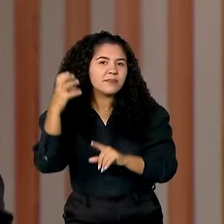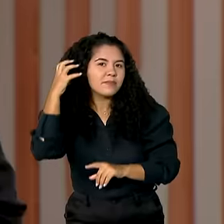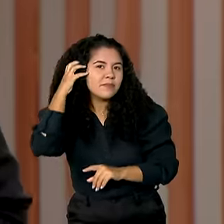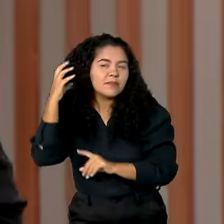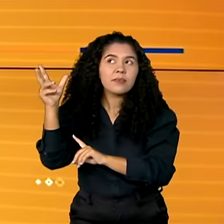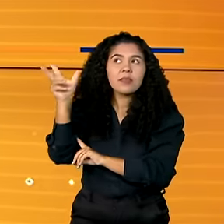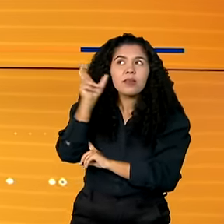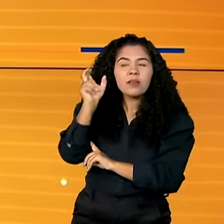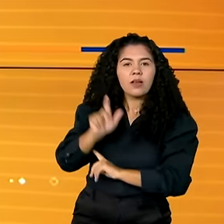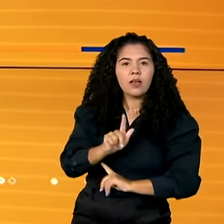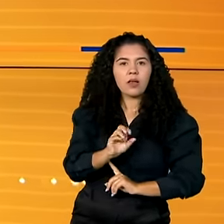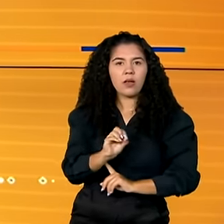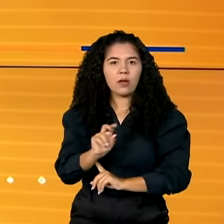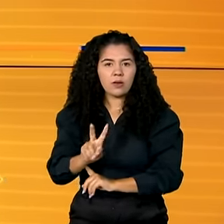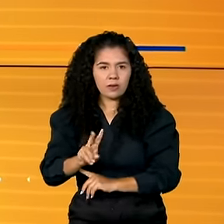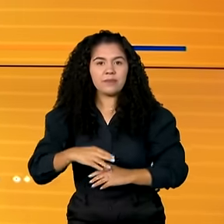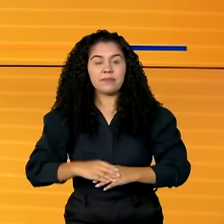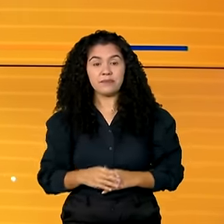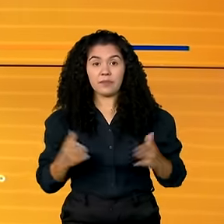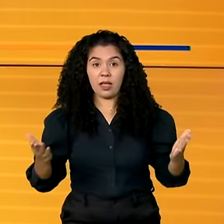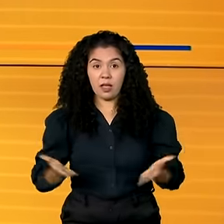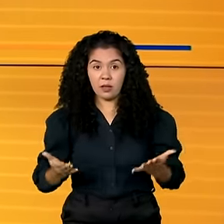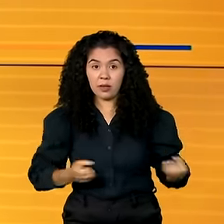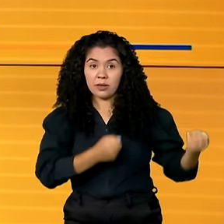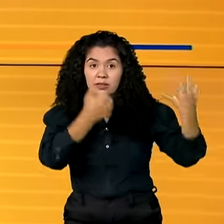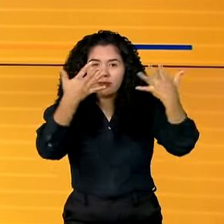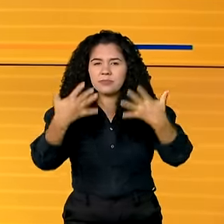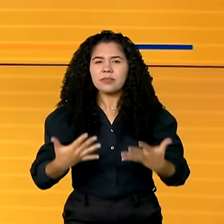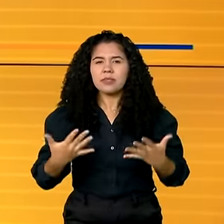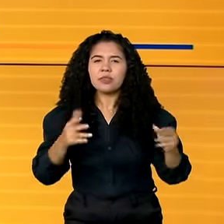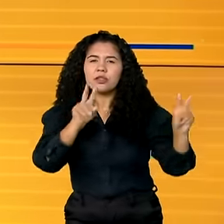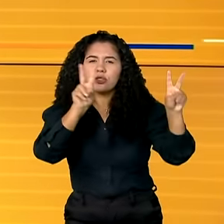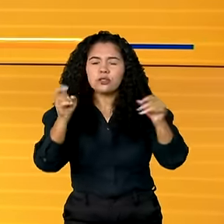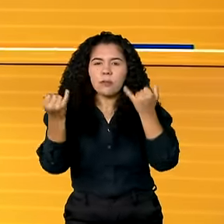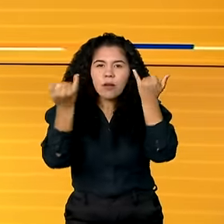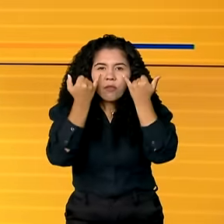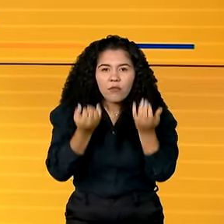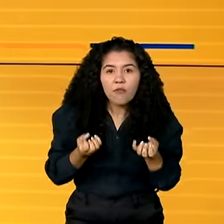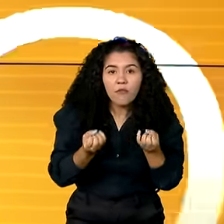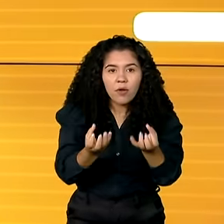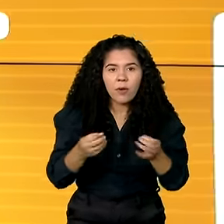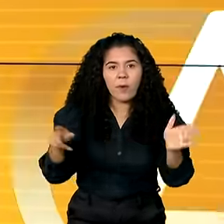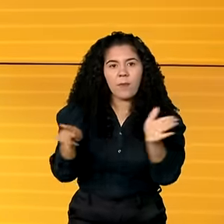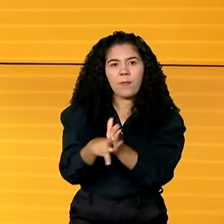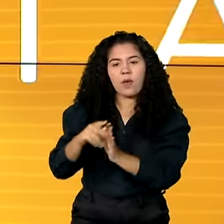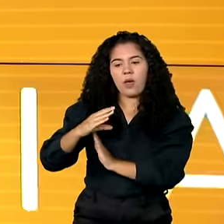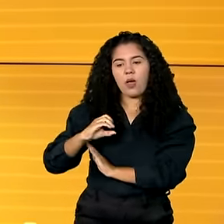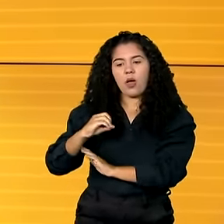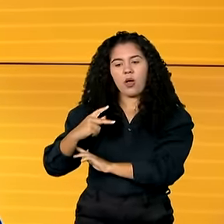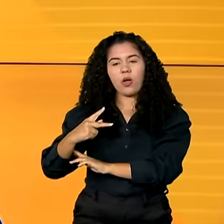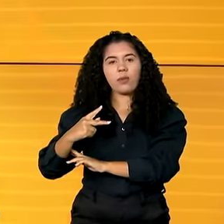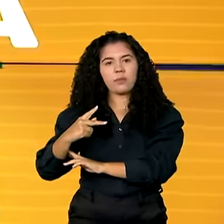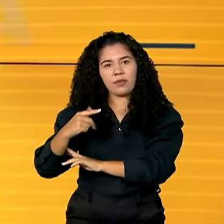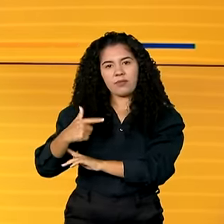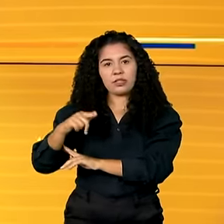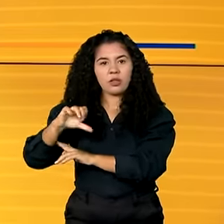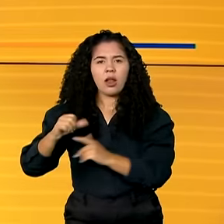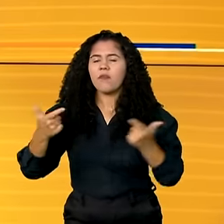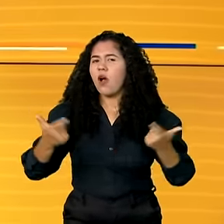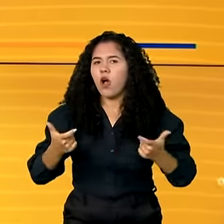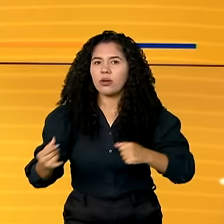GOV. E vamos abrir essa edição da COP29 que acontece em Baku, no